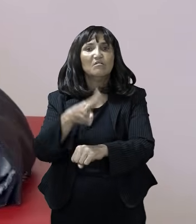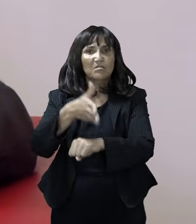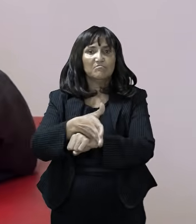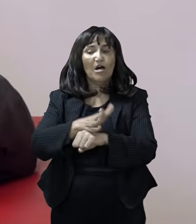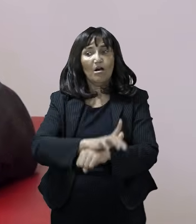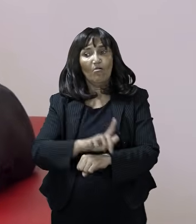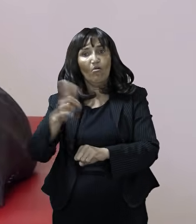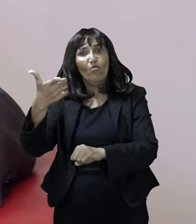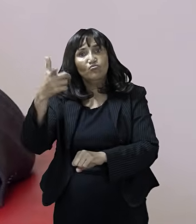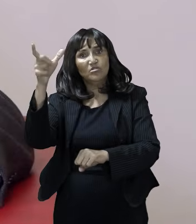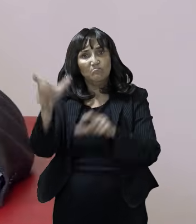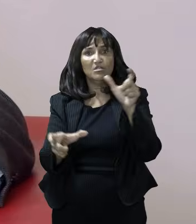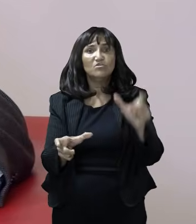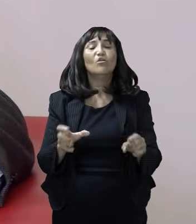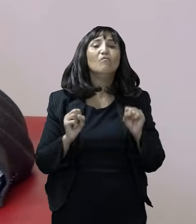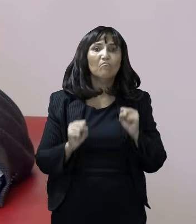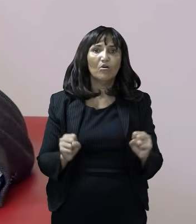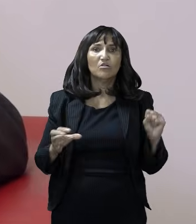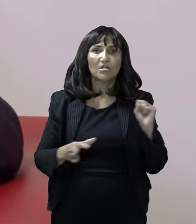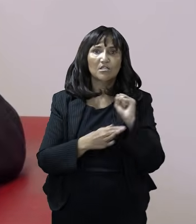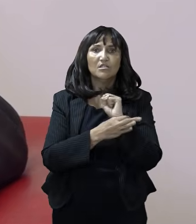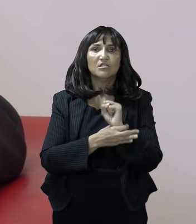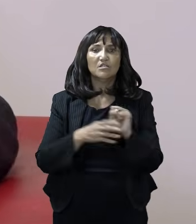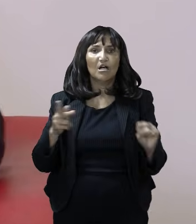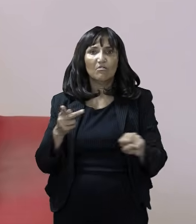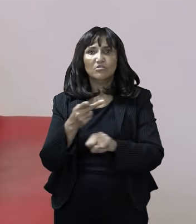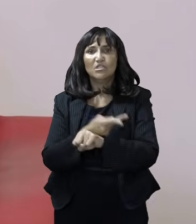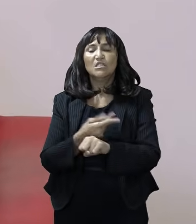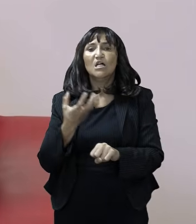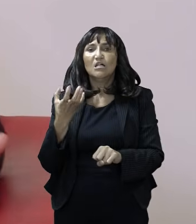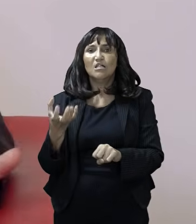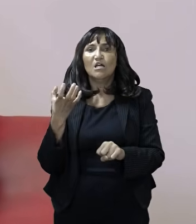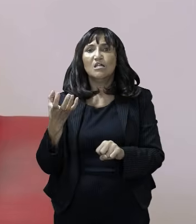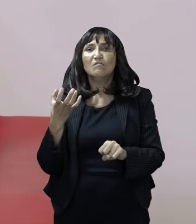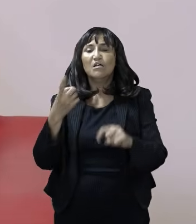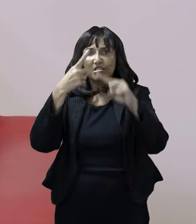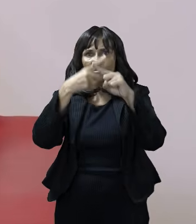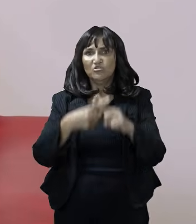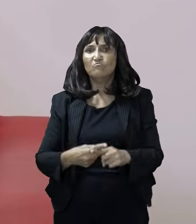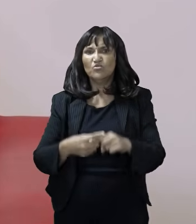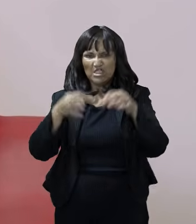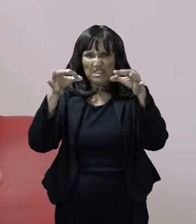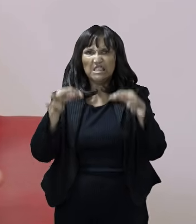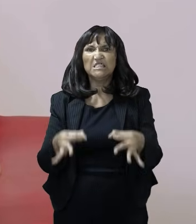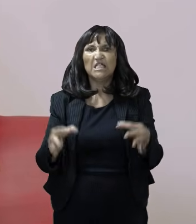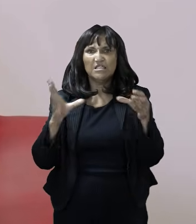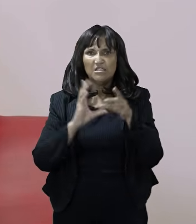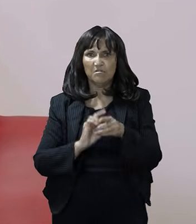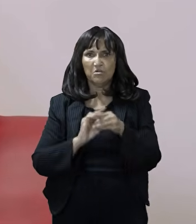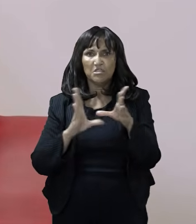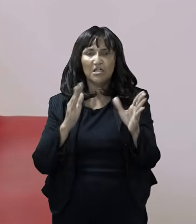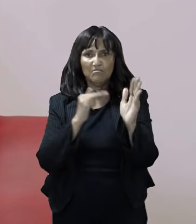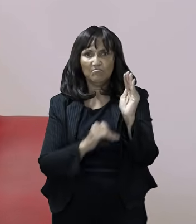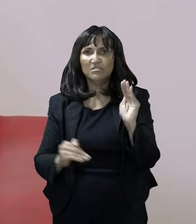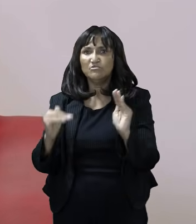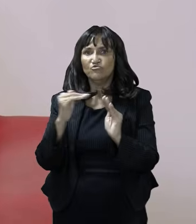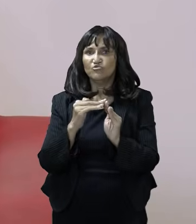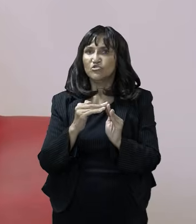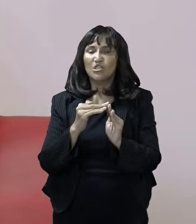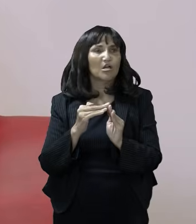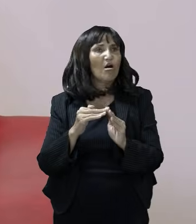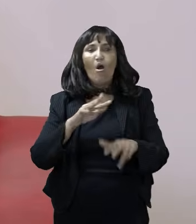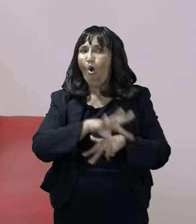direito e garantir que isso aconteça. O que nós queremos é que o jogo seja um jogo democrático para todo mundo. Não vale